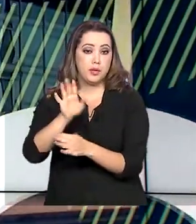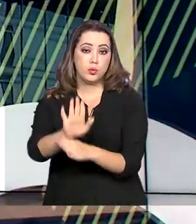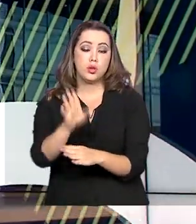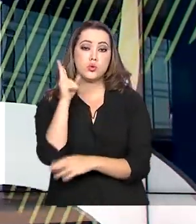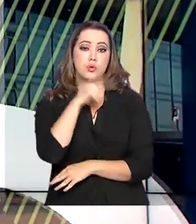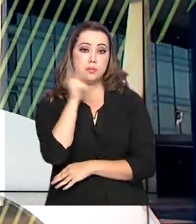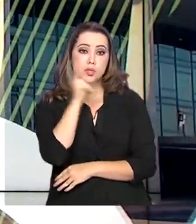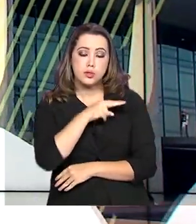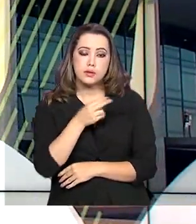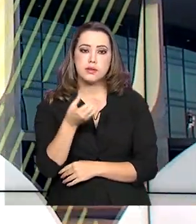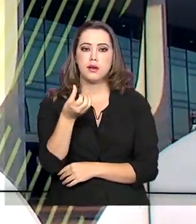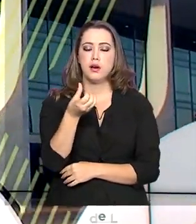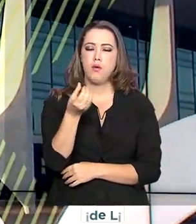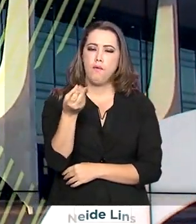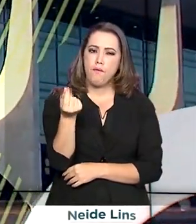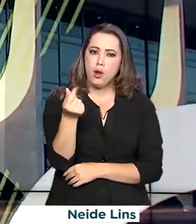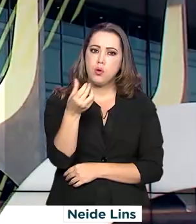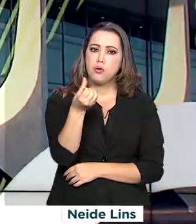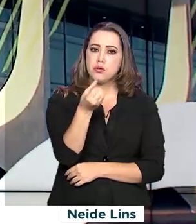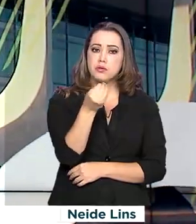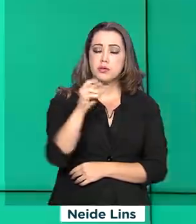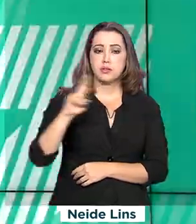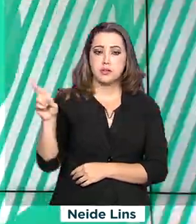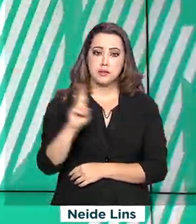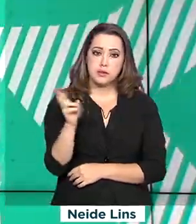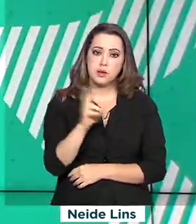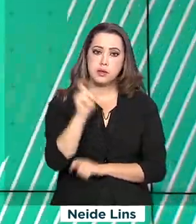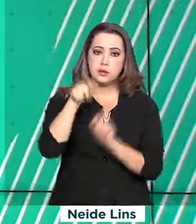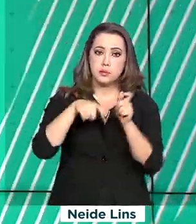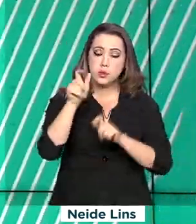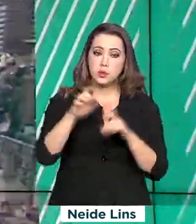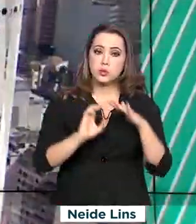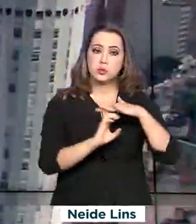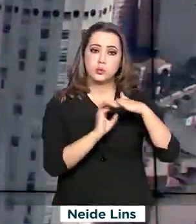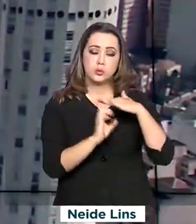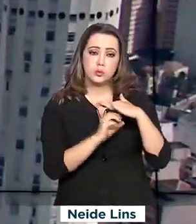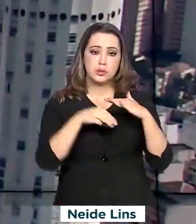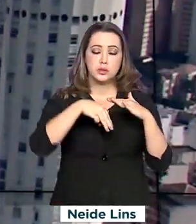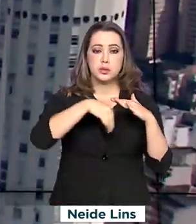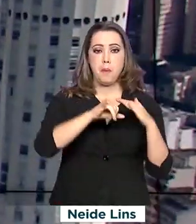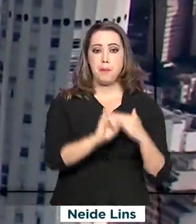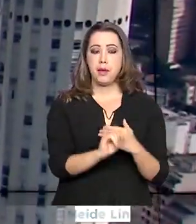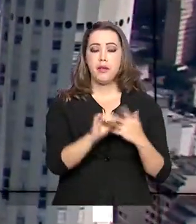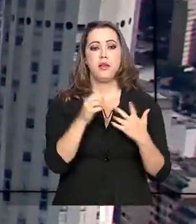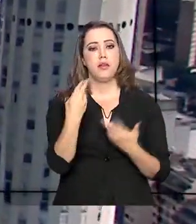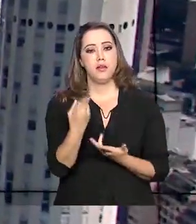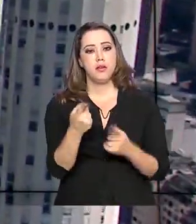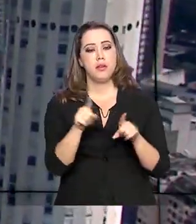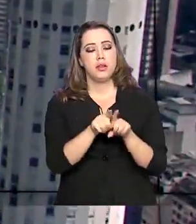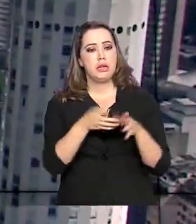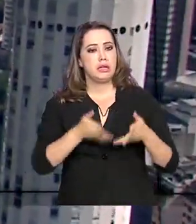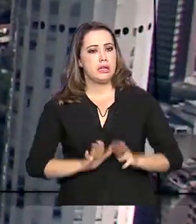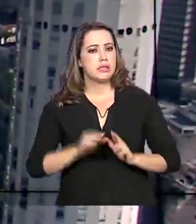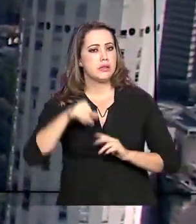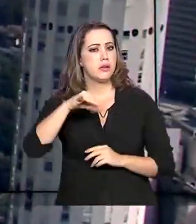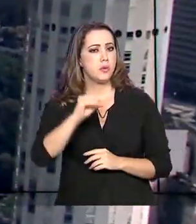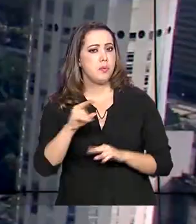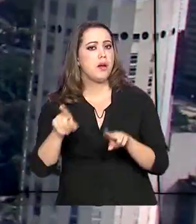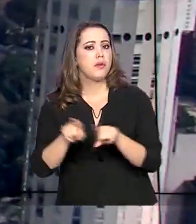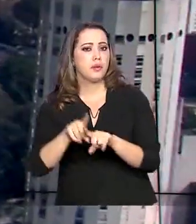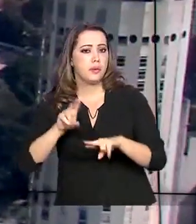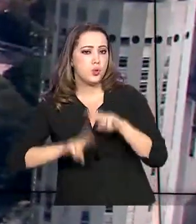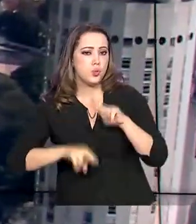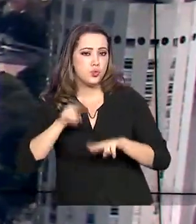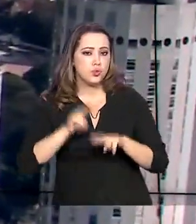emergencial de R$ 600. São informais e microempreendedores que estão no Cadastro Único, nascidos em maio e junho,